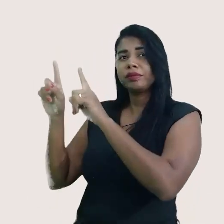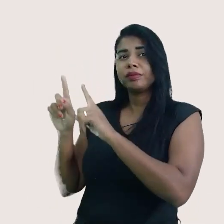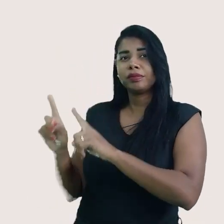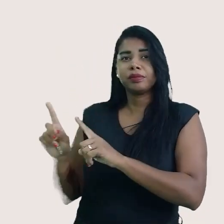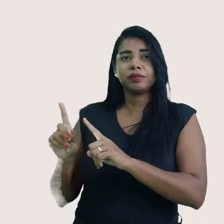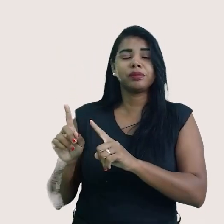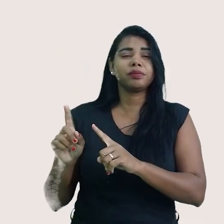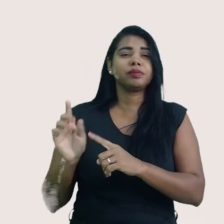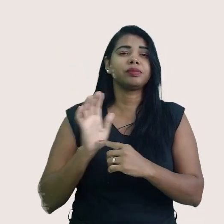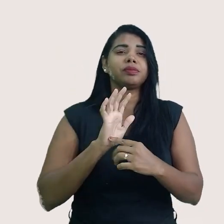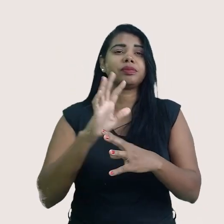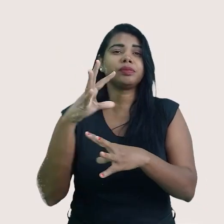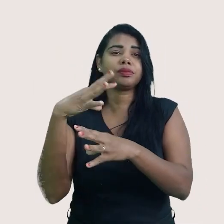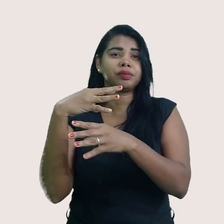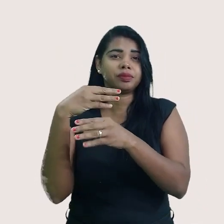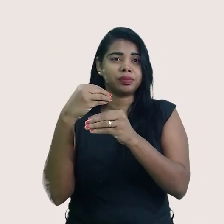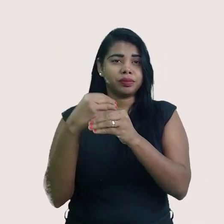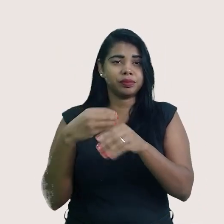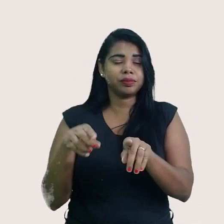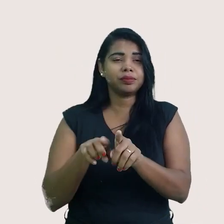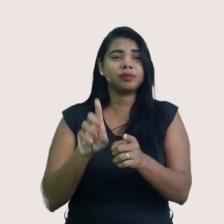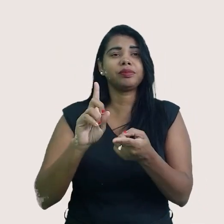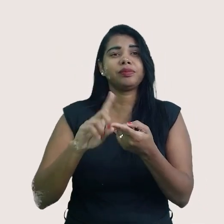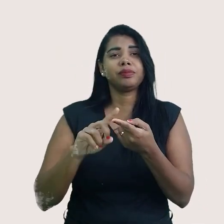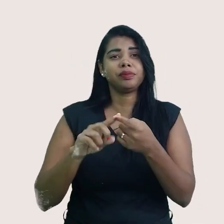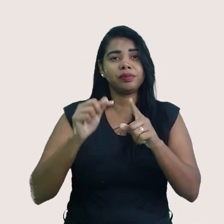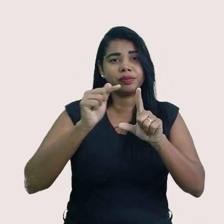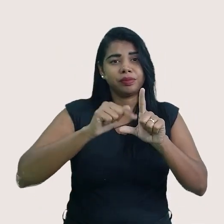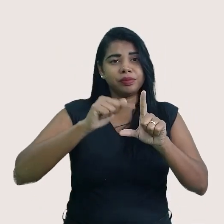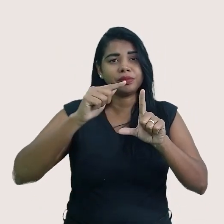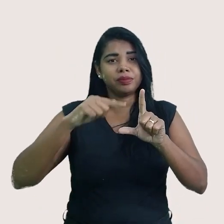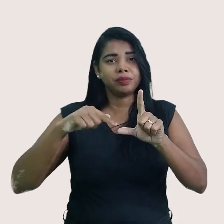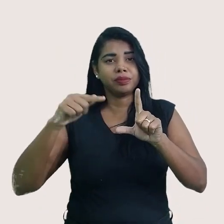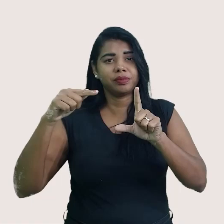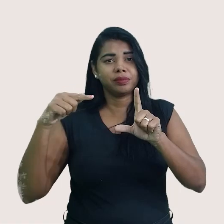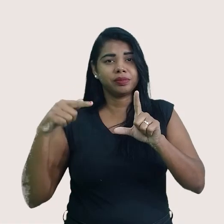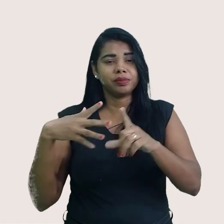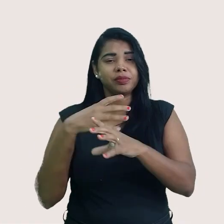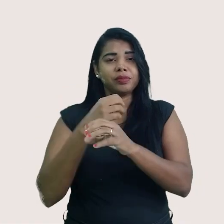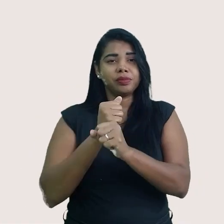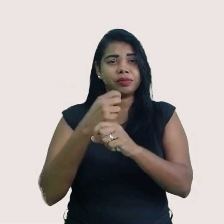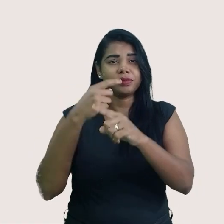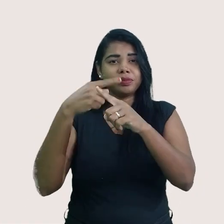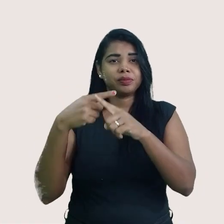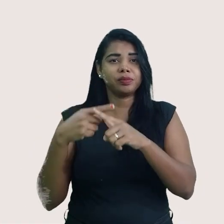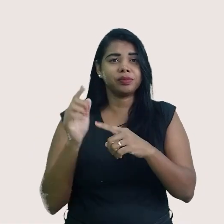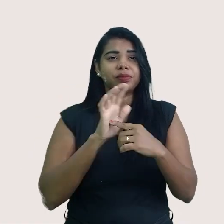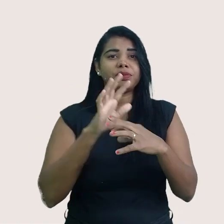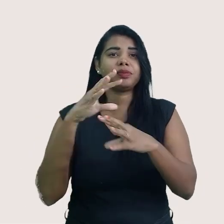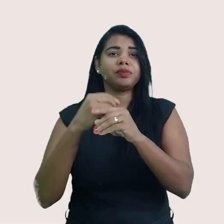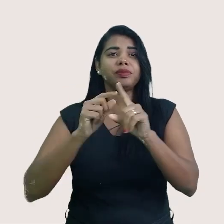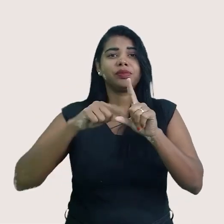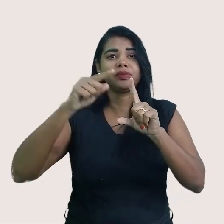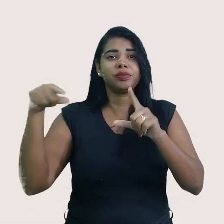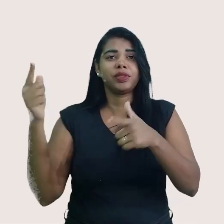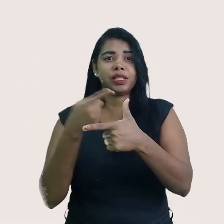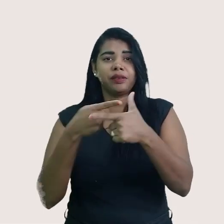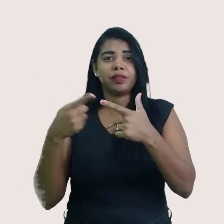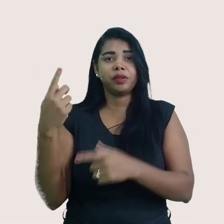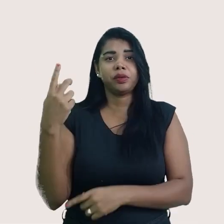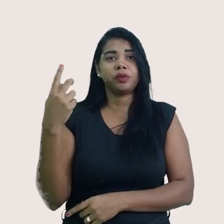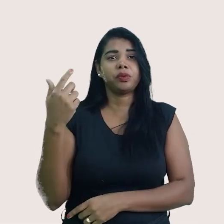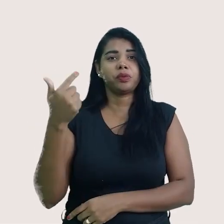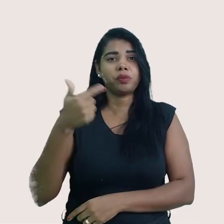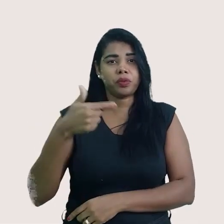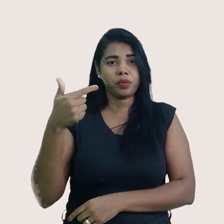distâncias entre as fontes igualadas a exatamente essa tendência, que é esse n, multiplicada pelo comprimento de onda dividido por 2. E